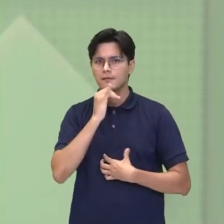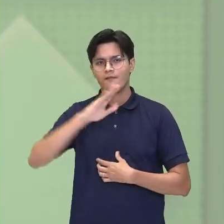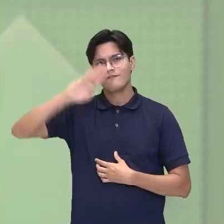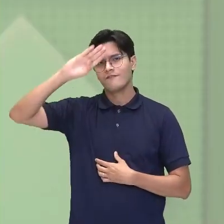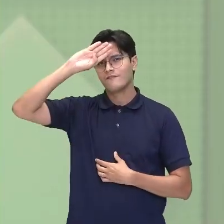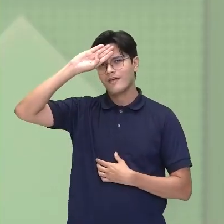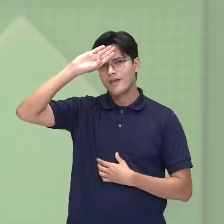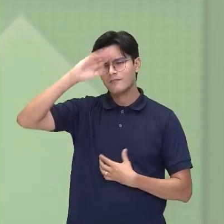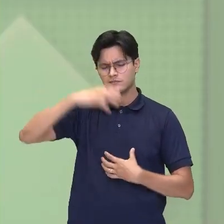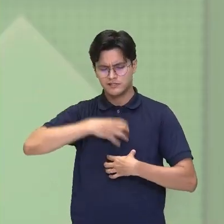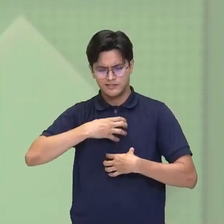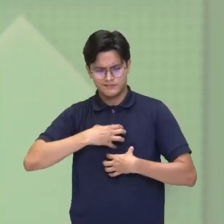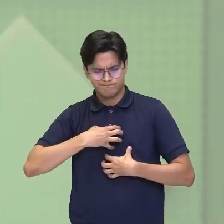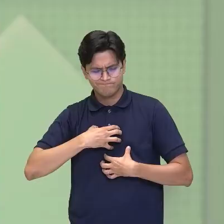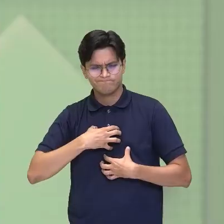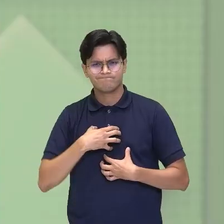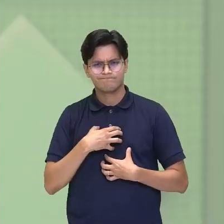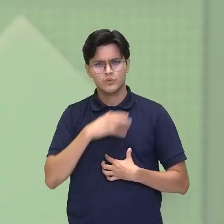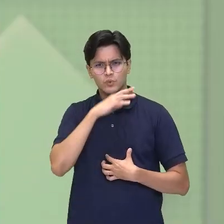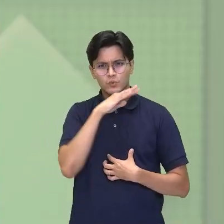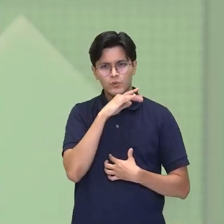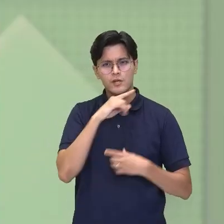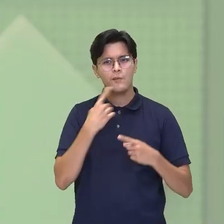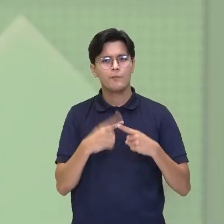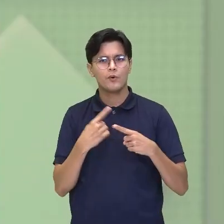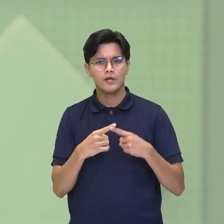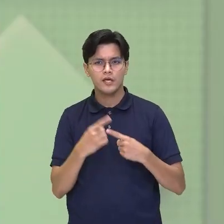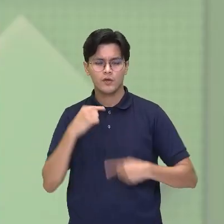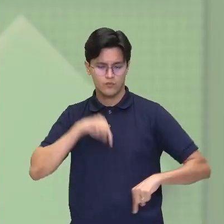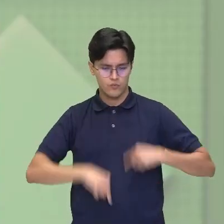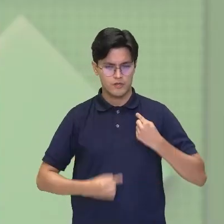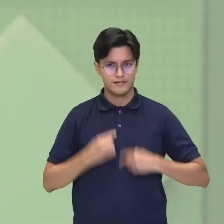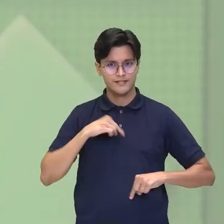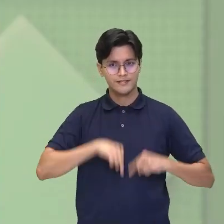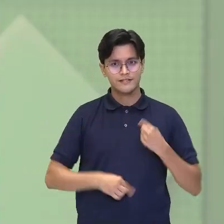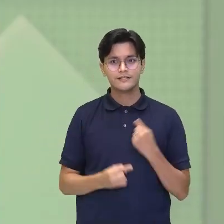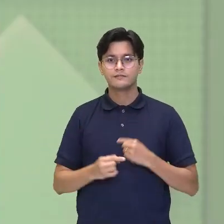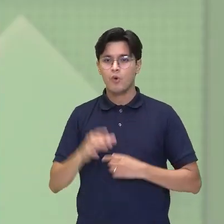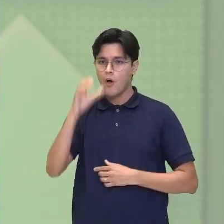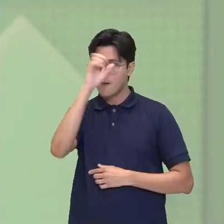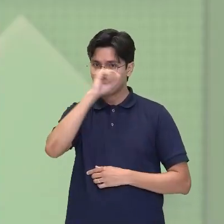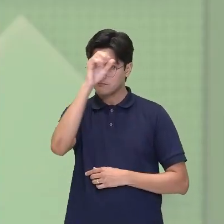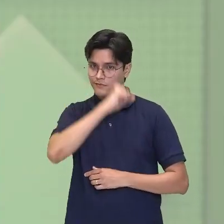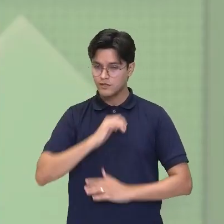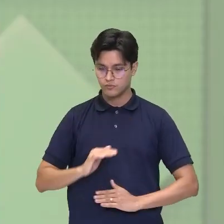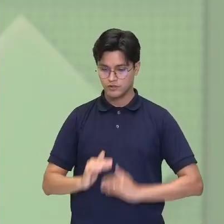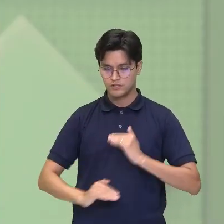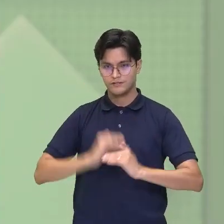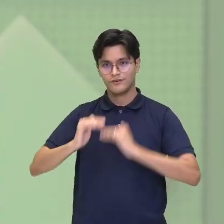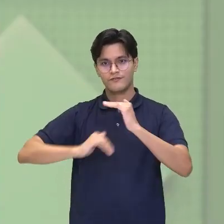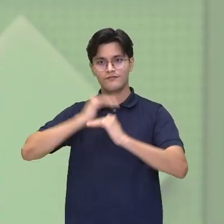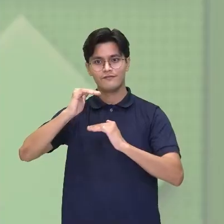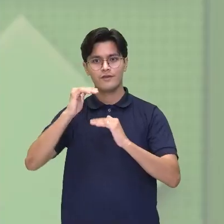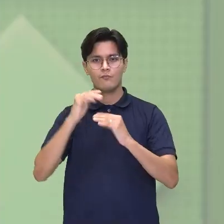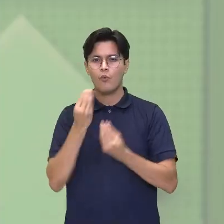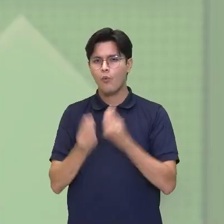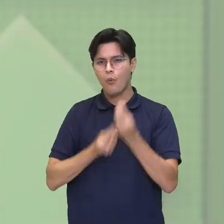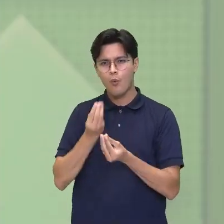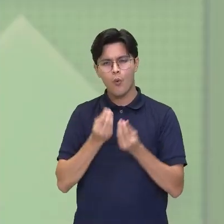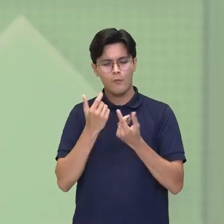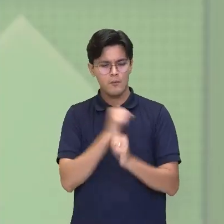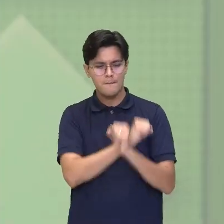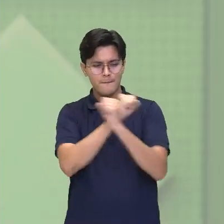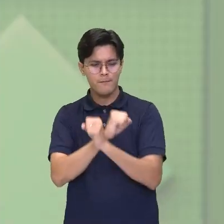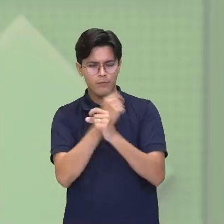o seu organismo, o seu sistema imunológico está se desenvolvendo, está aprendendo a combater aquele micro-organismo. E